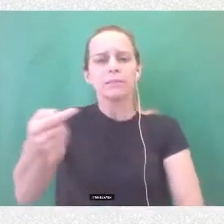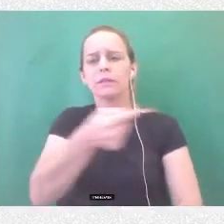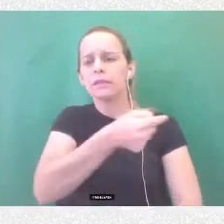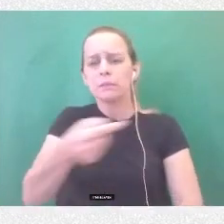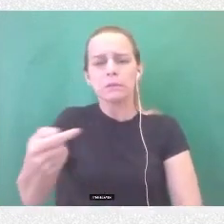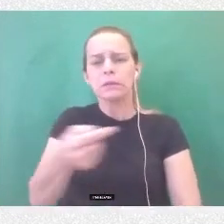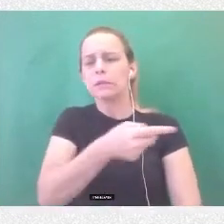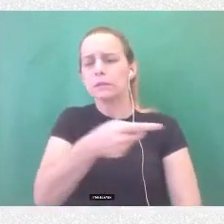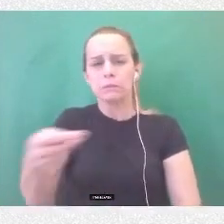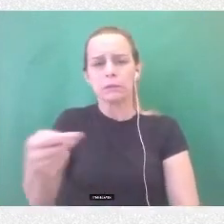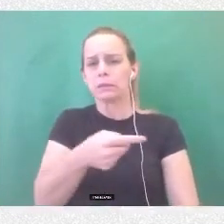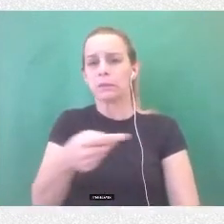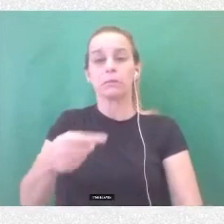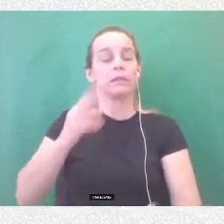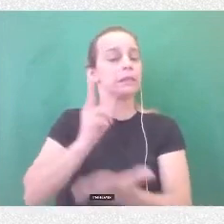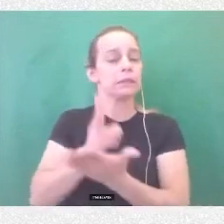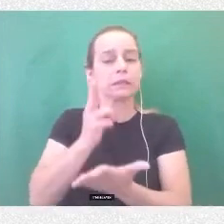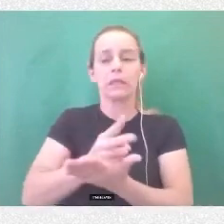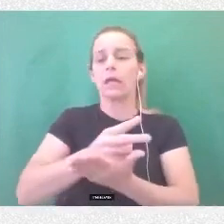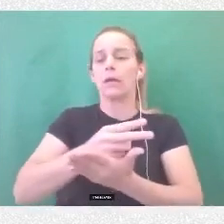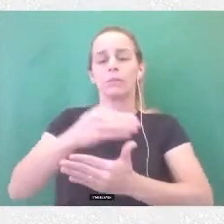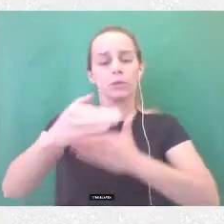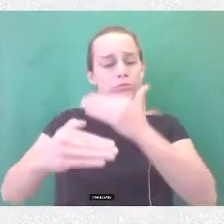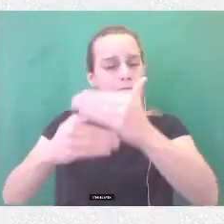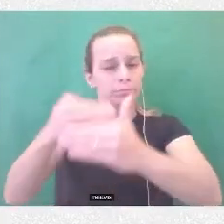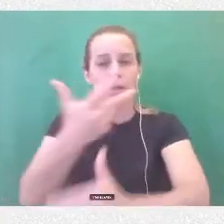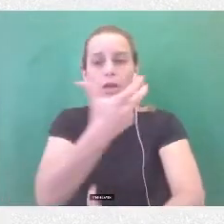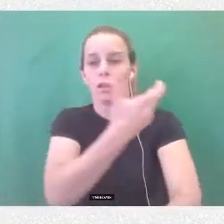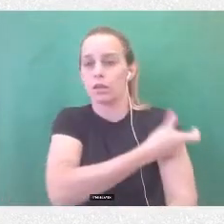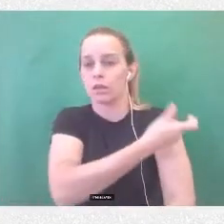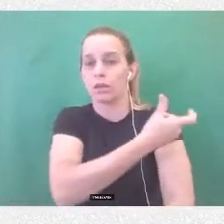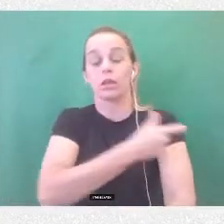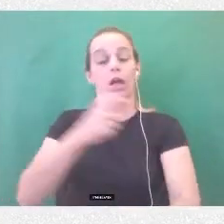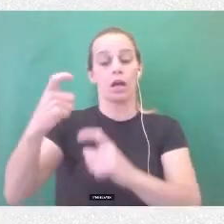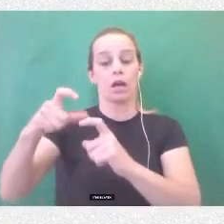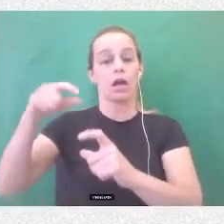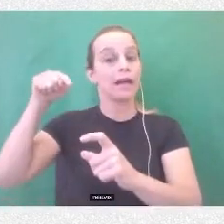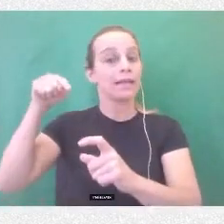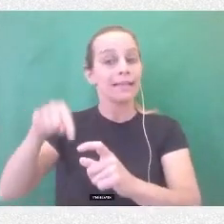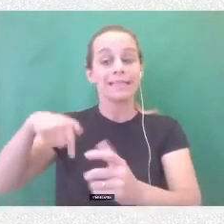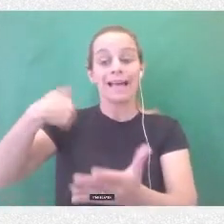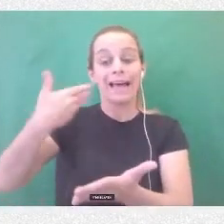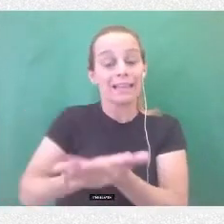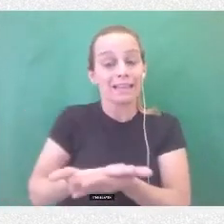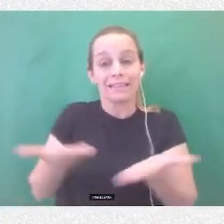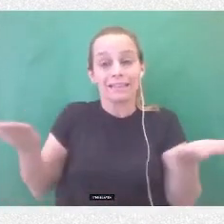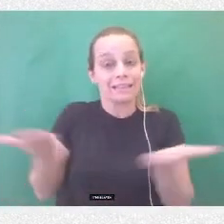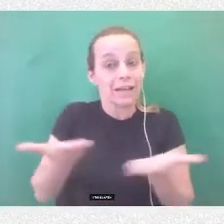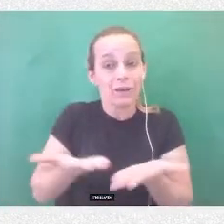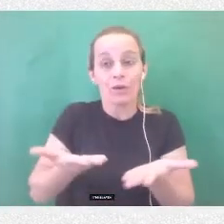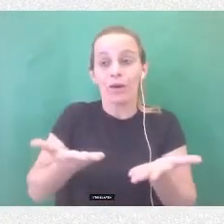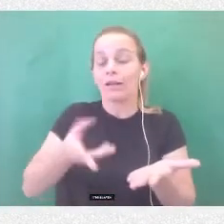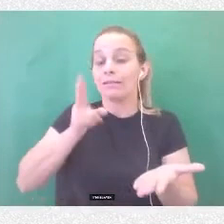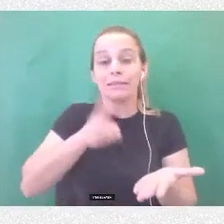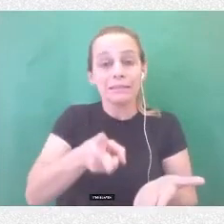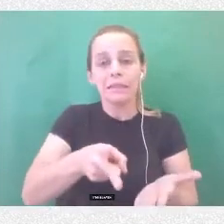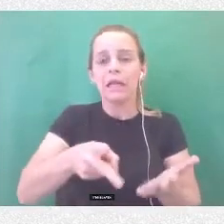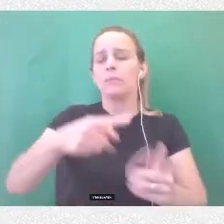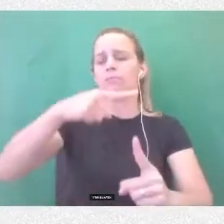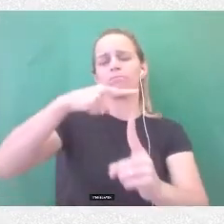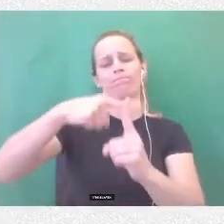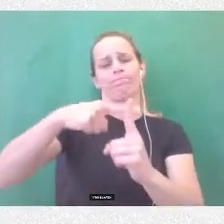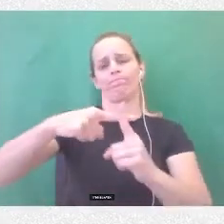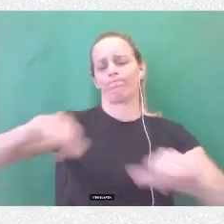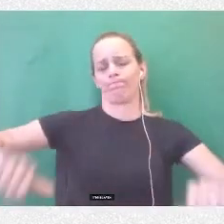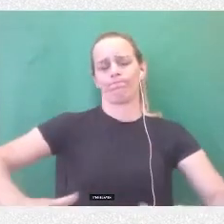pessoas sendo vacinadas com esse imunizante, e até o momento a sinalização é bastante positiva sobre